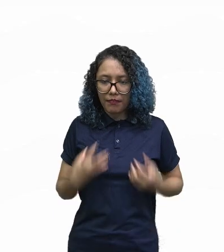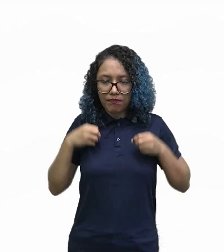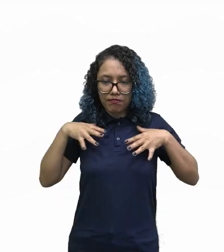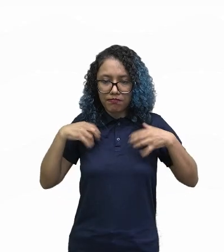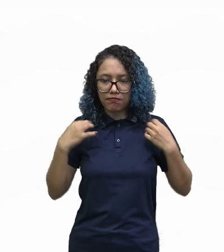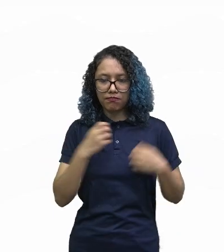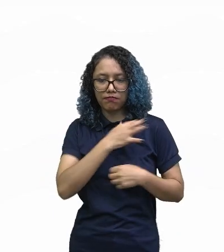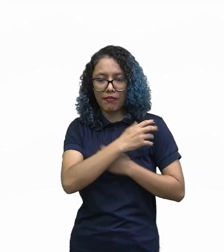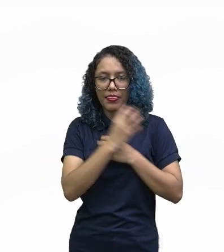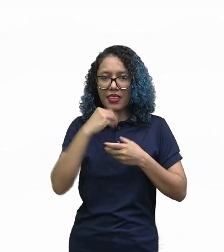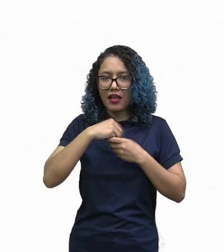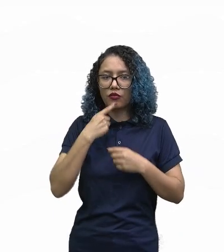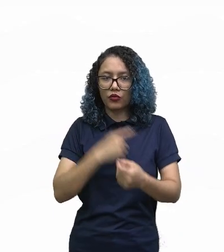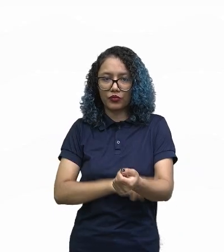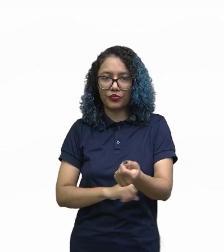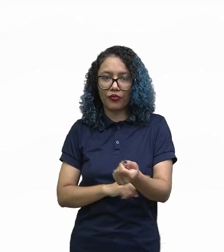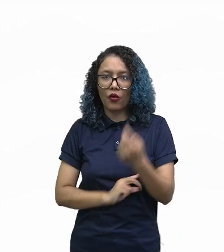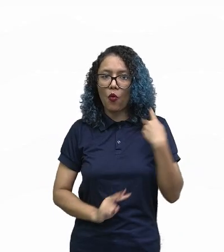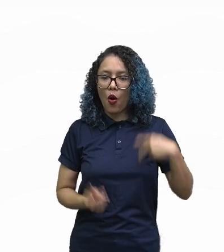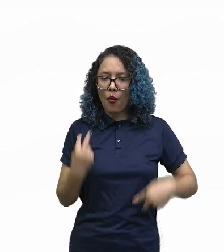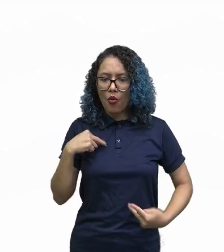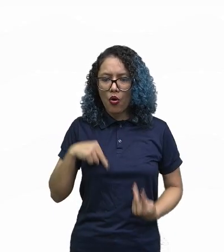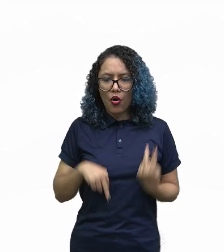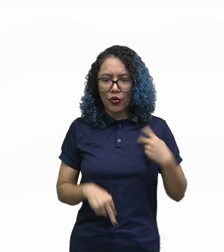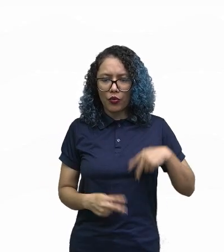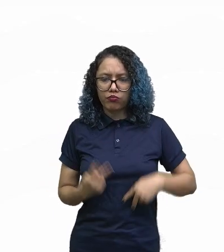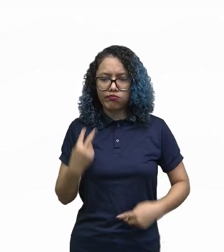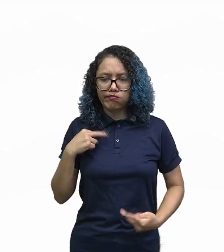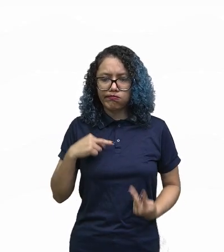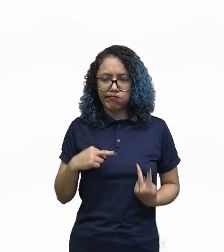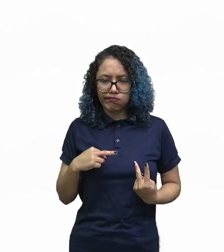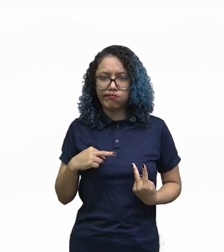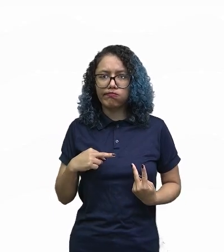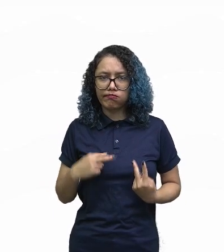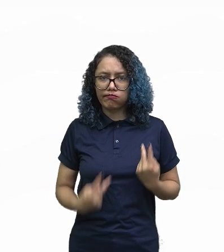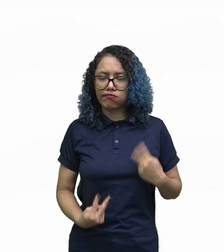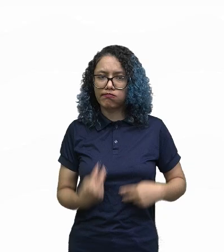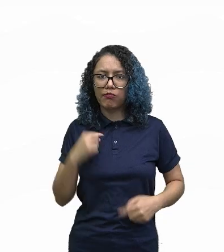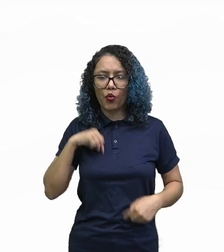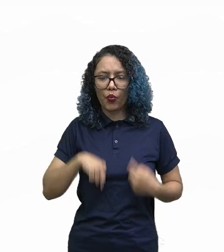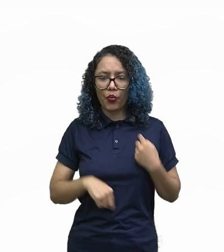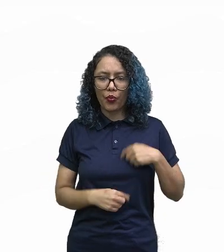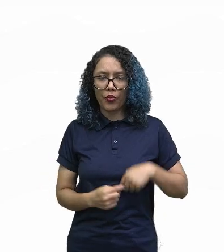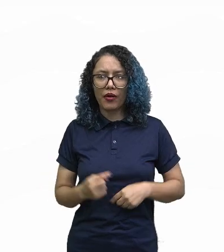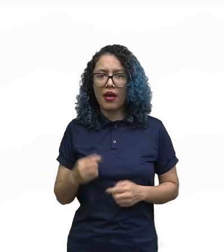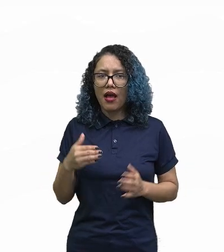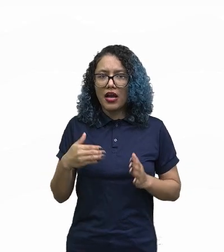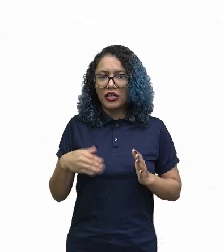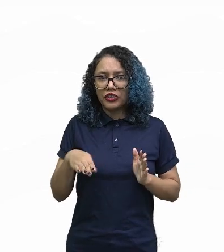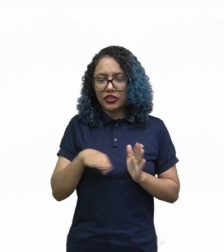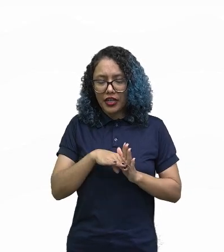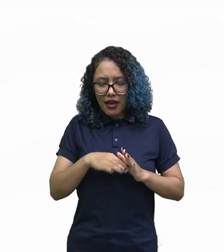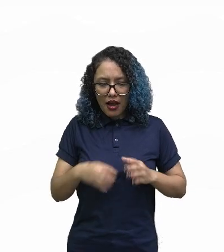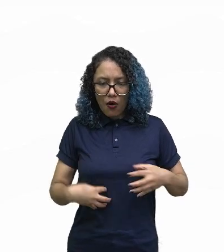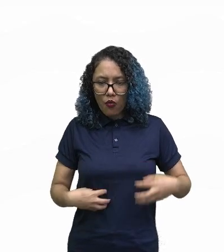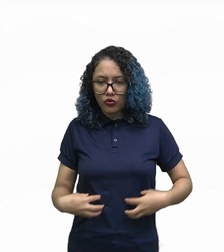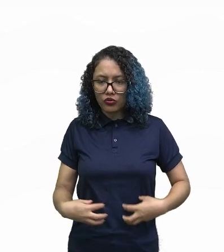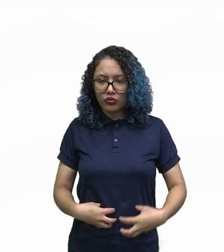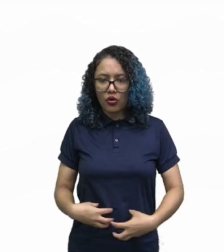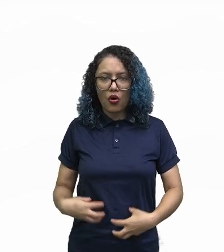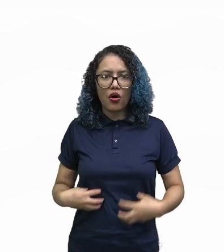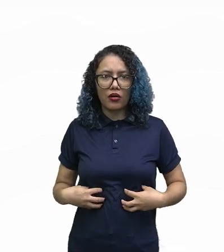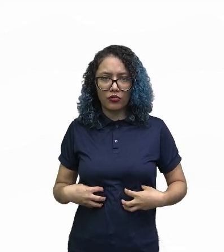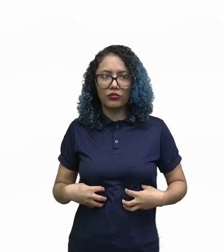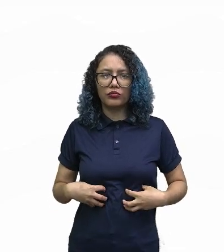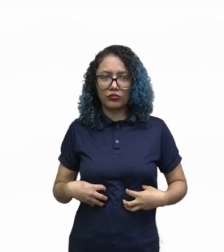esse hormônio vai percorrer o nosso corpo até chegar aos órgãos-alvo, né? Então, lembrando que os